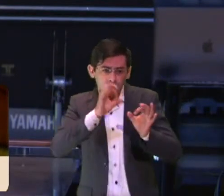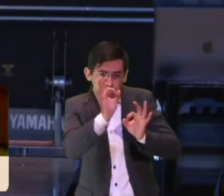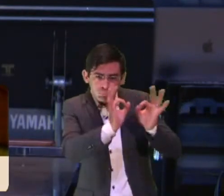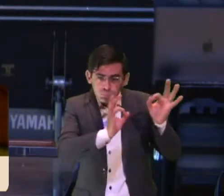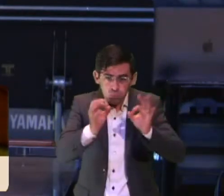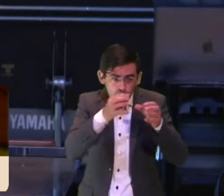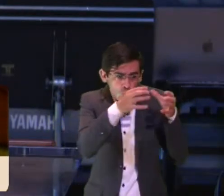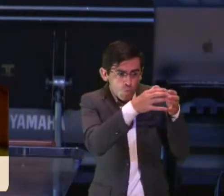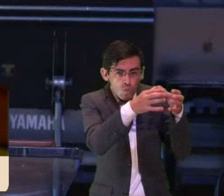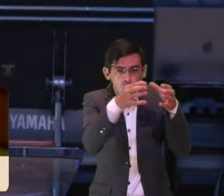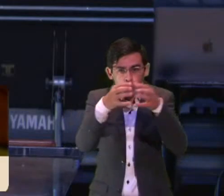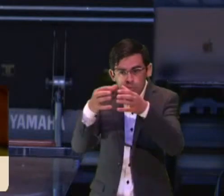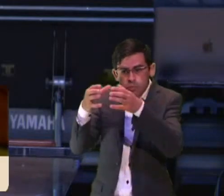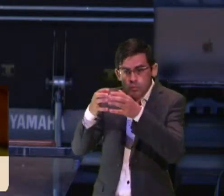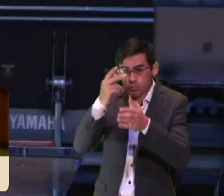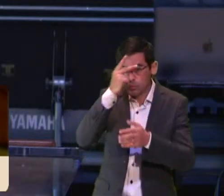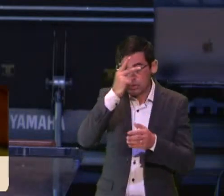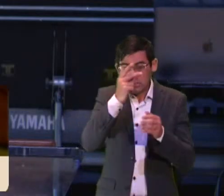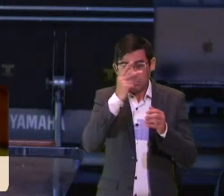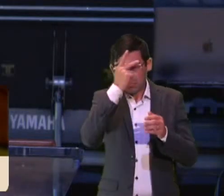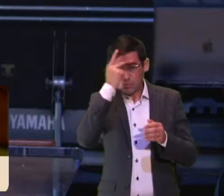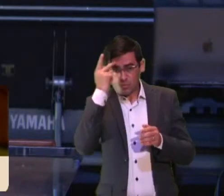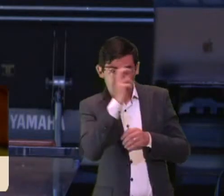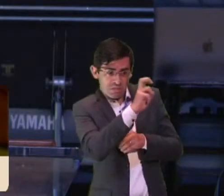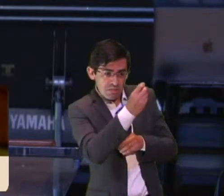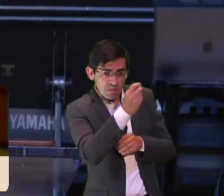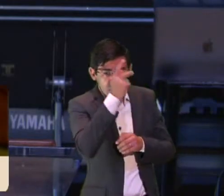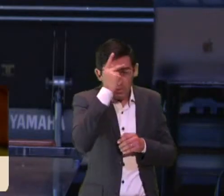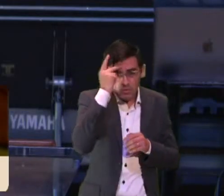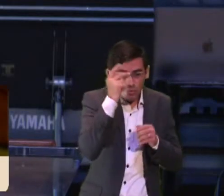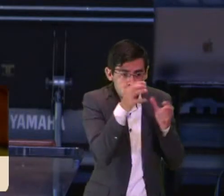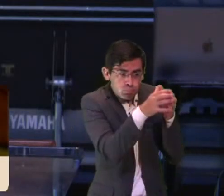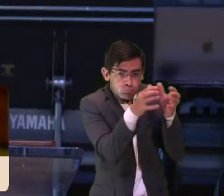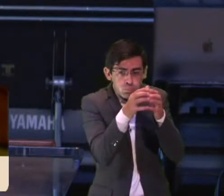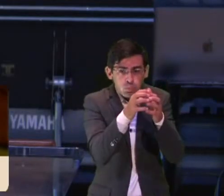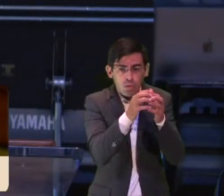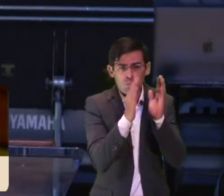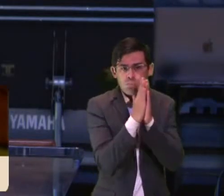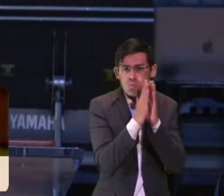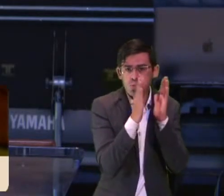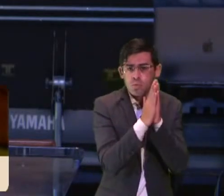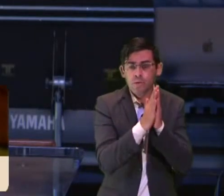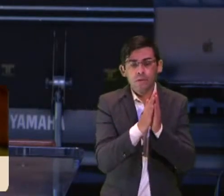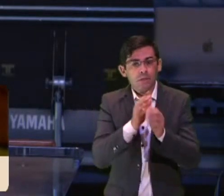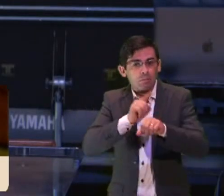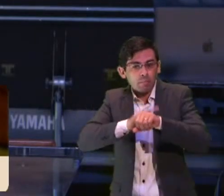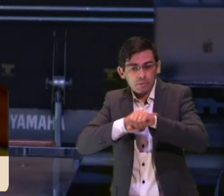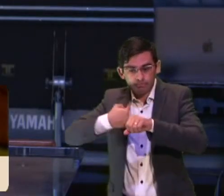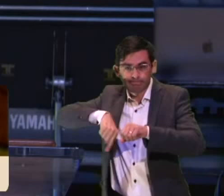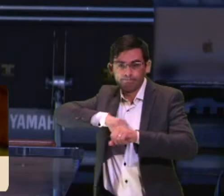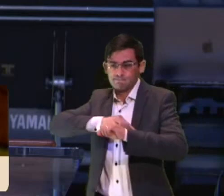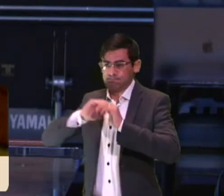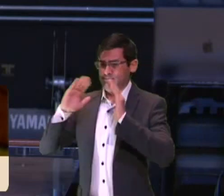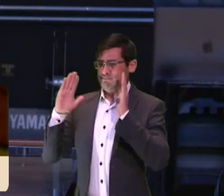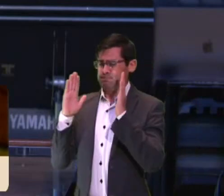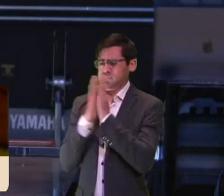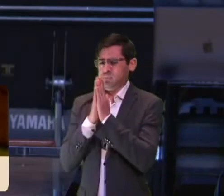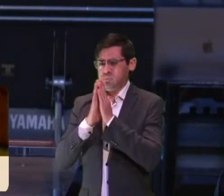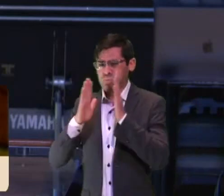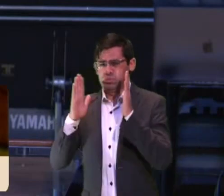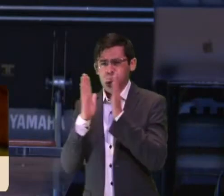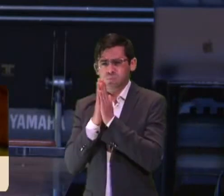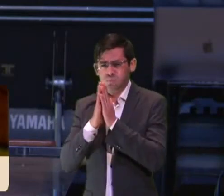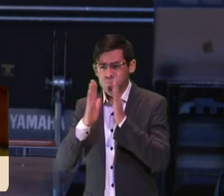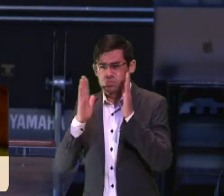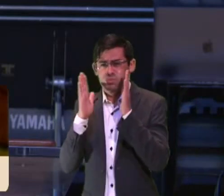5, 6, 7 pessoas, reunindo e clamando e orando, e enquanto nós oramos, assim como no